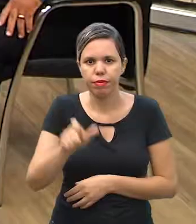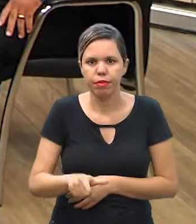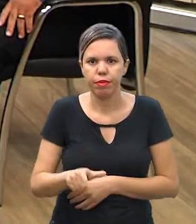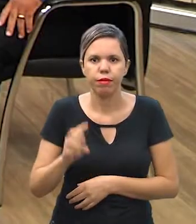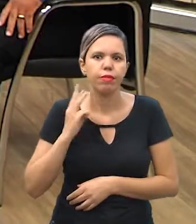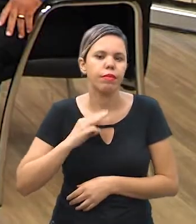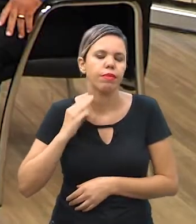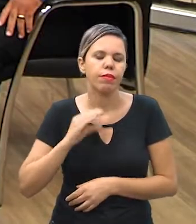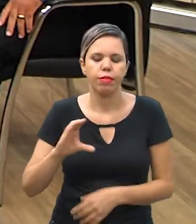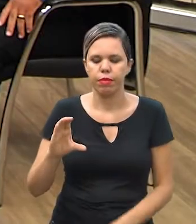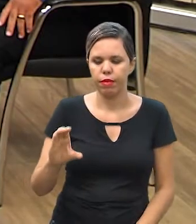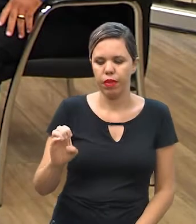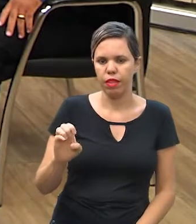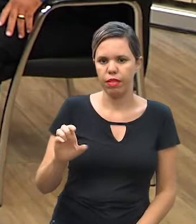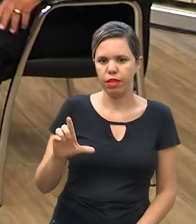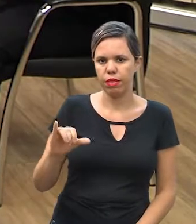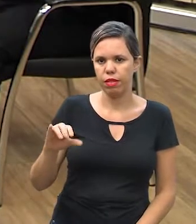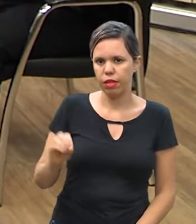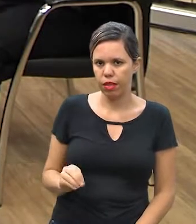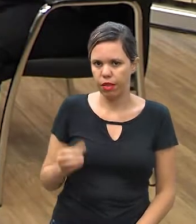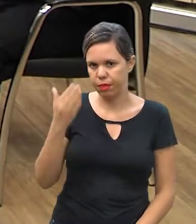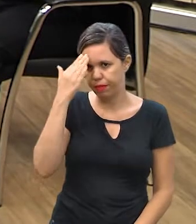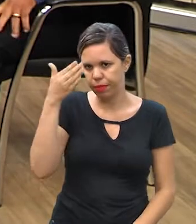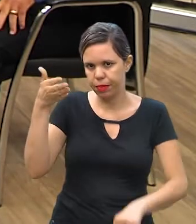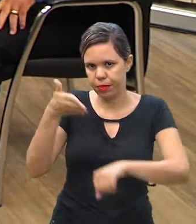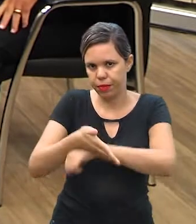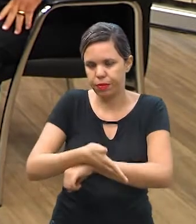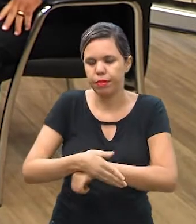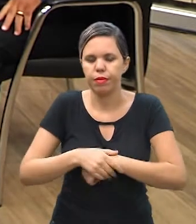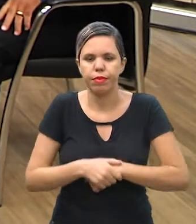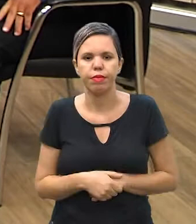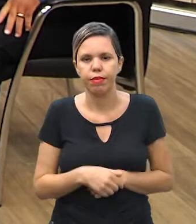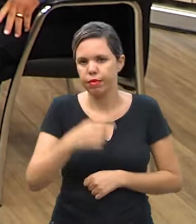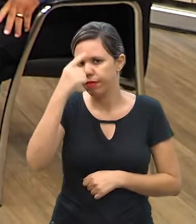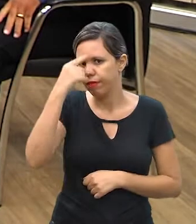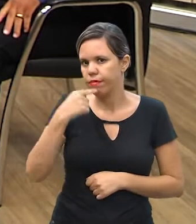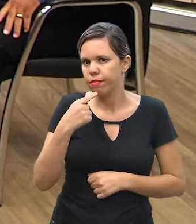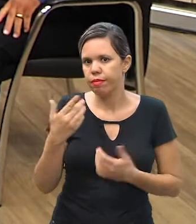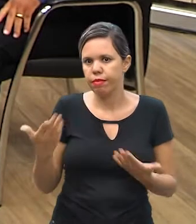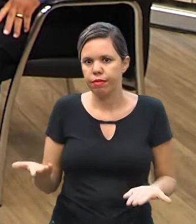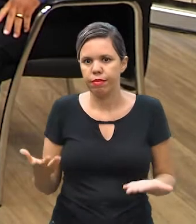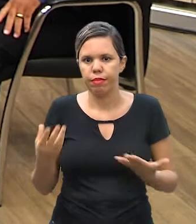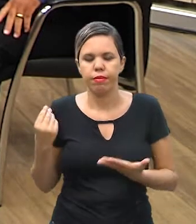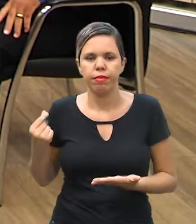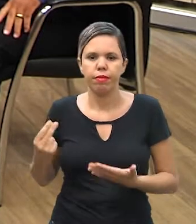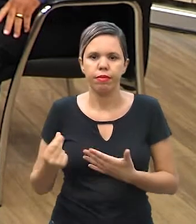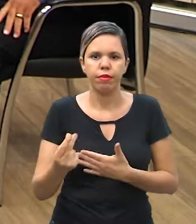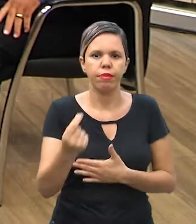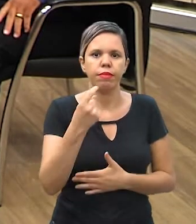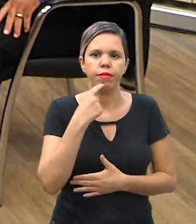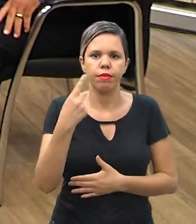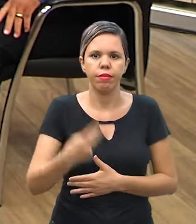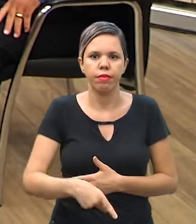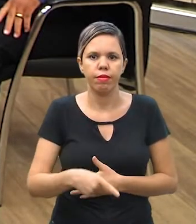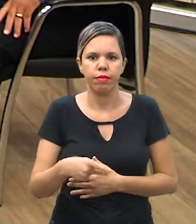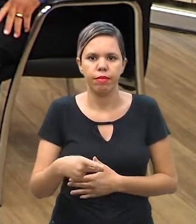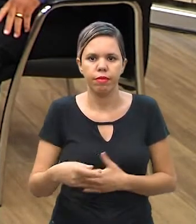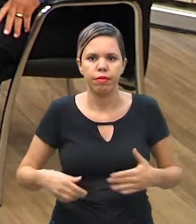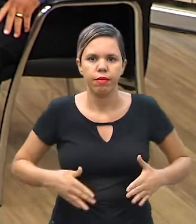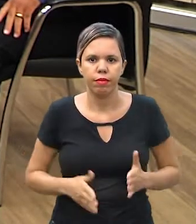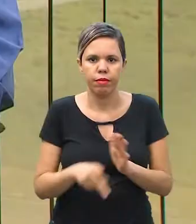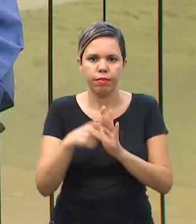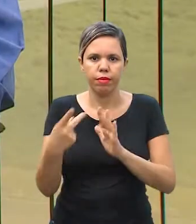Cecílio Santos, muito obrigado pela sua participação aqui no Perfil. E há tanto tempo em Campinas, já é um campineiro